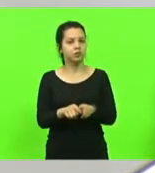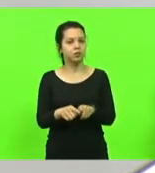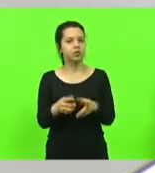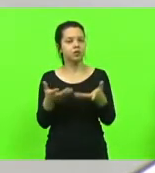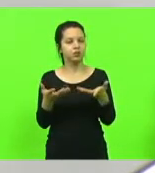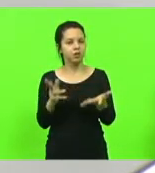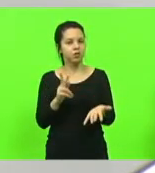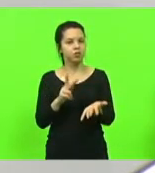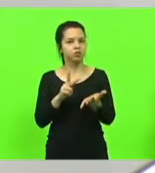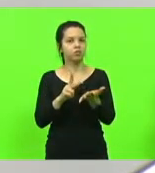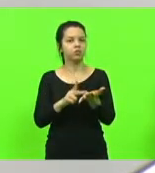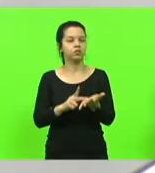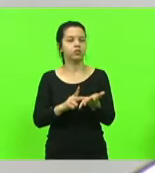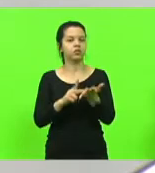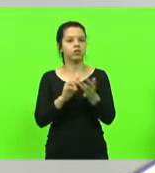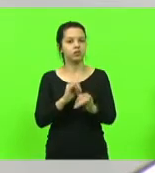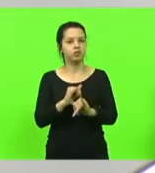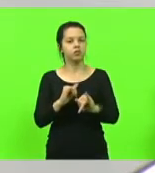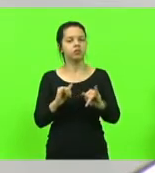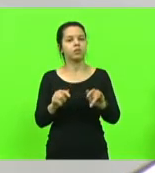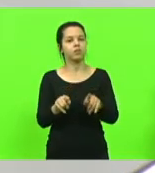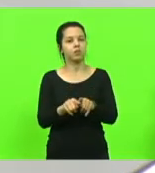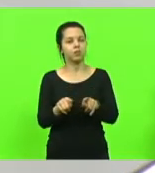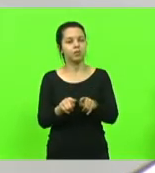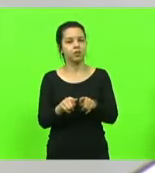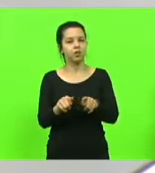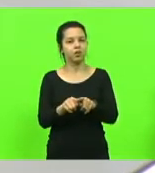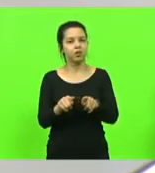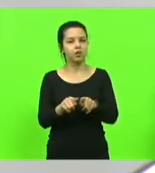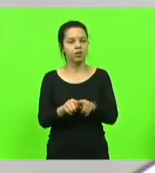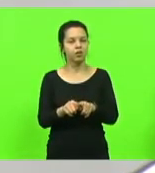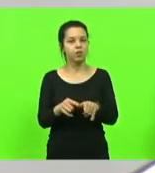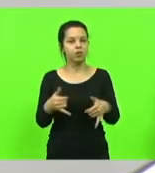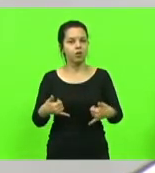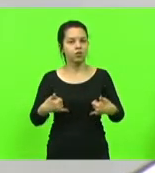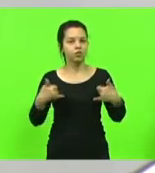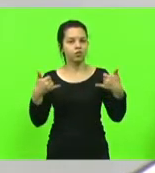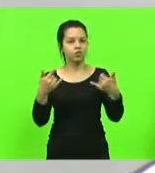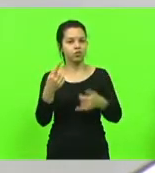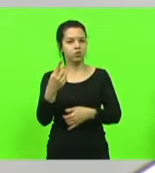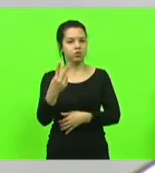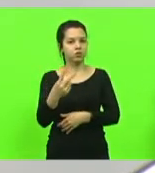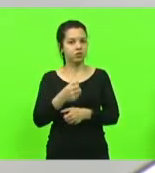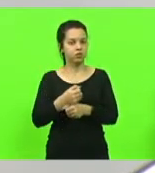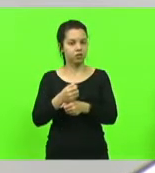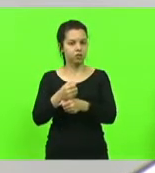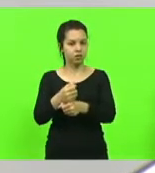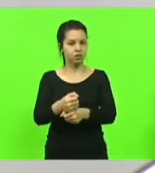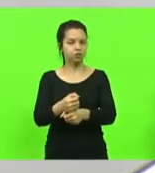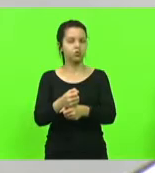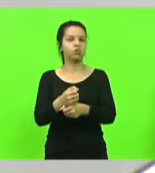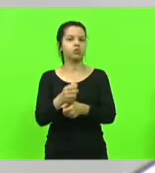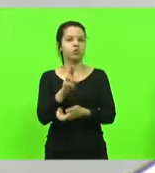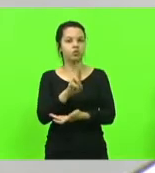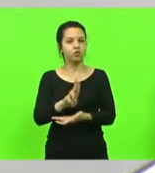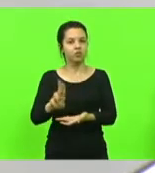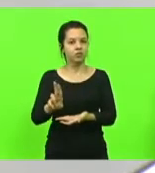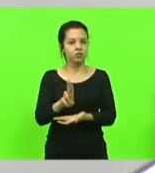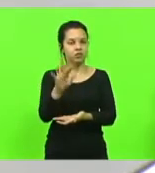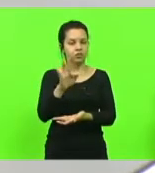a menção ao aniversário de 12 anos da nossa Universidade Federal da Fronteira Sul, uma